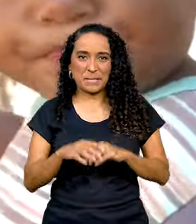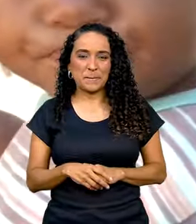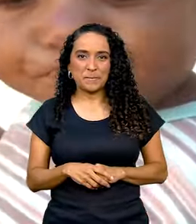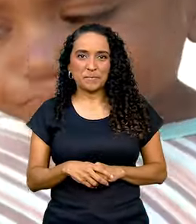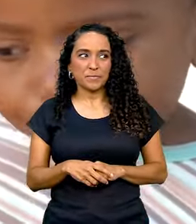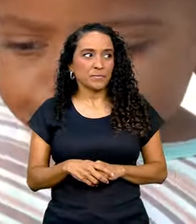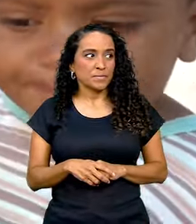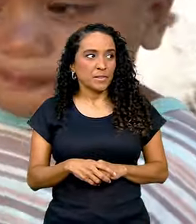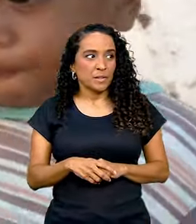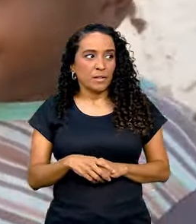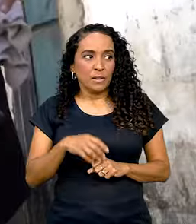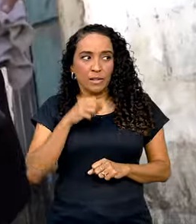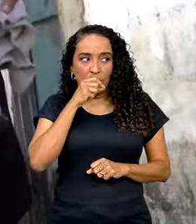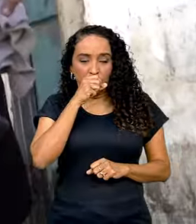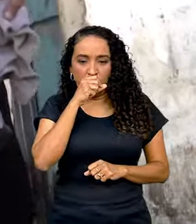minha